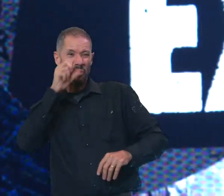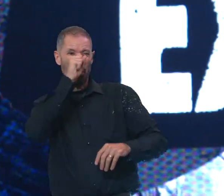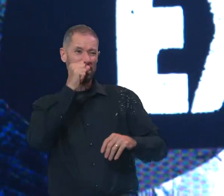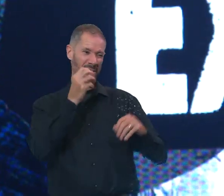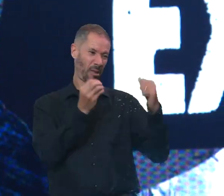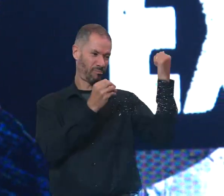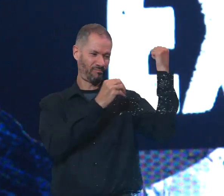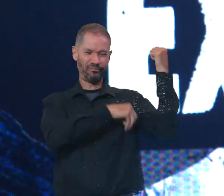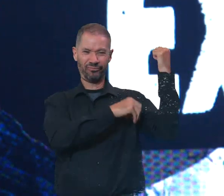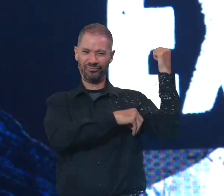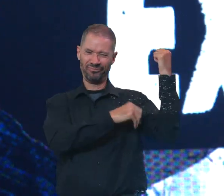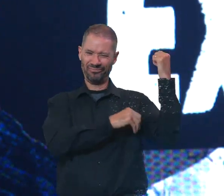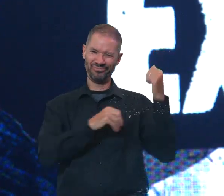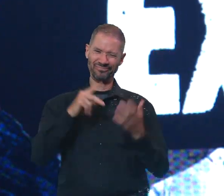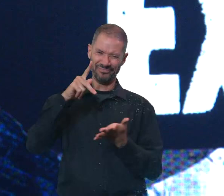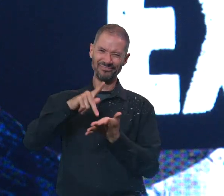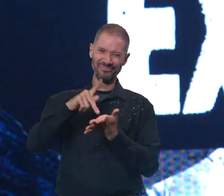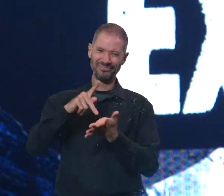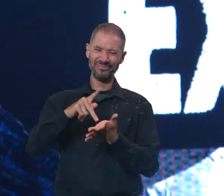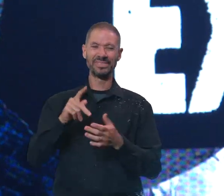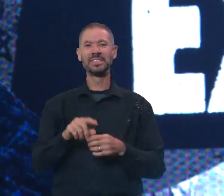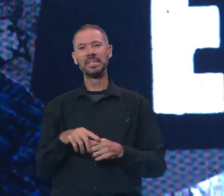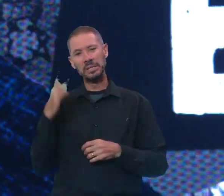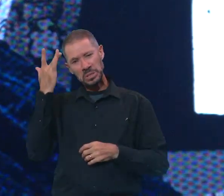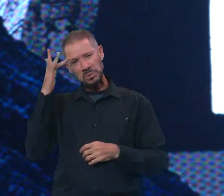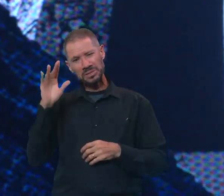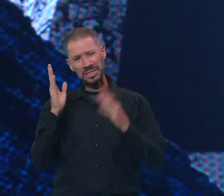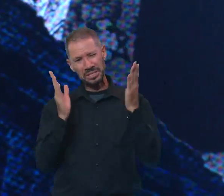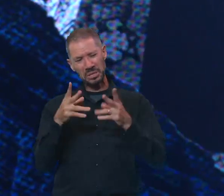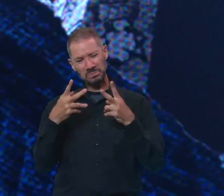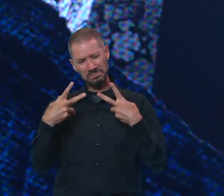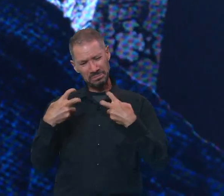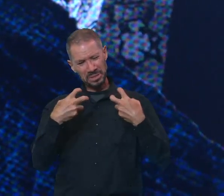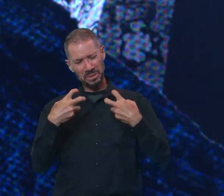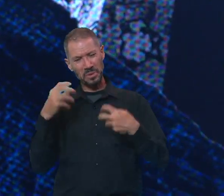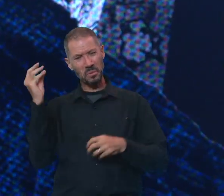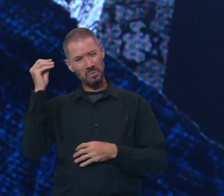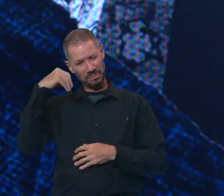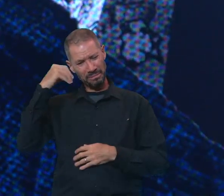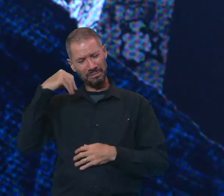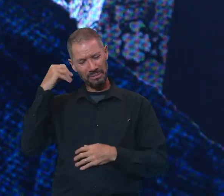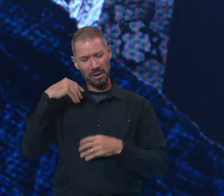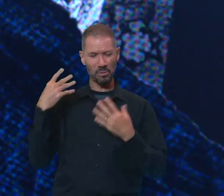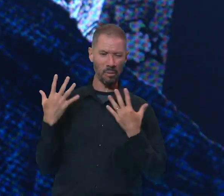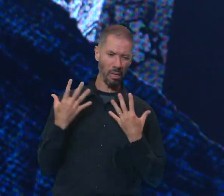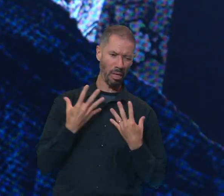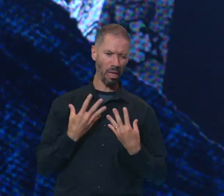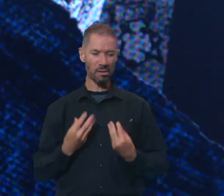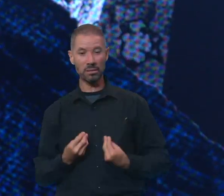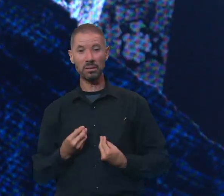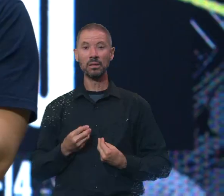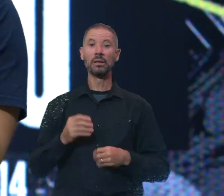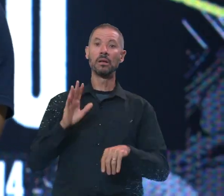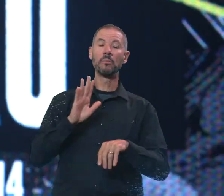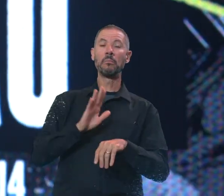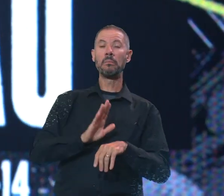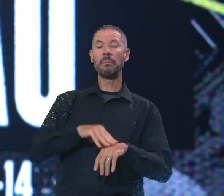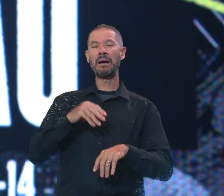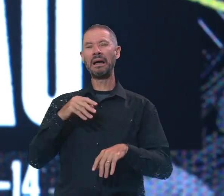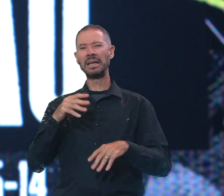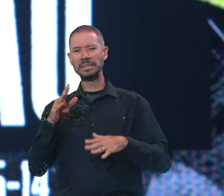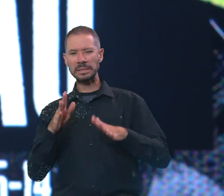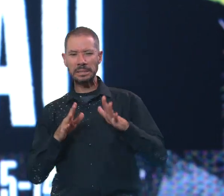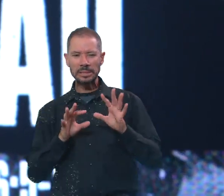fazer aquele casamento. Essa era a verdade. E eu não sei se já percebeu, quando você está mais fraco, exausto, você fica mais suscetível